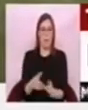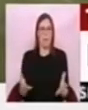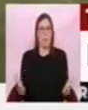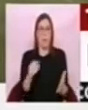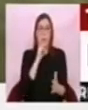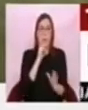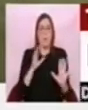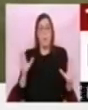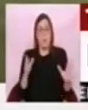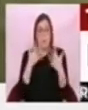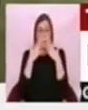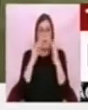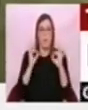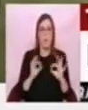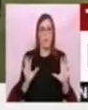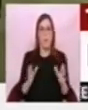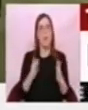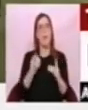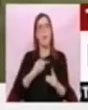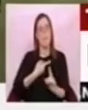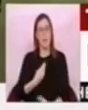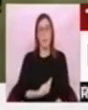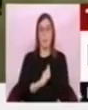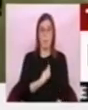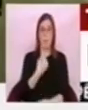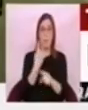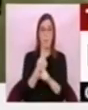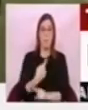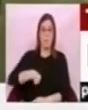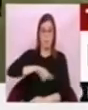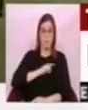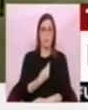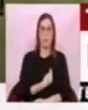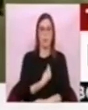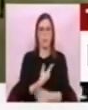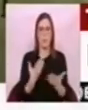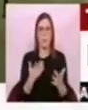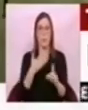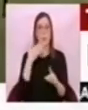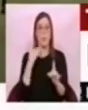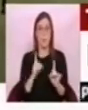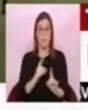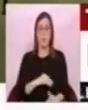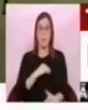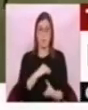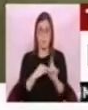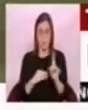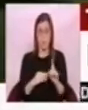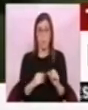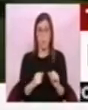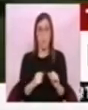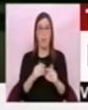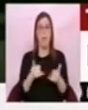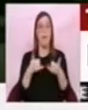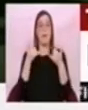destas, como é evidente. Agora, também temos de nos preocupar e já não é cedo, temos de nos preocupar com o que